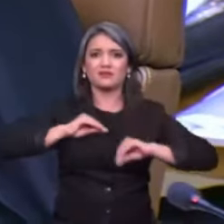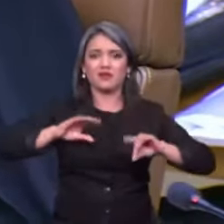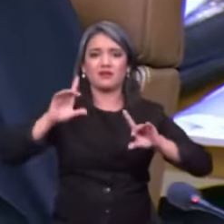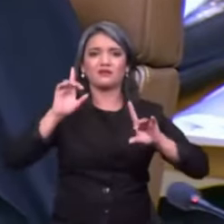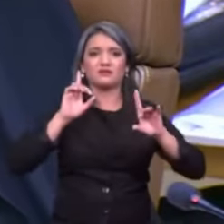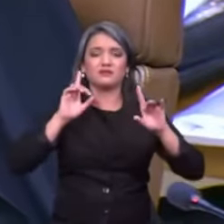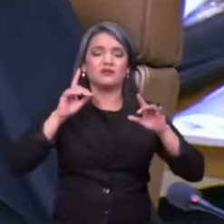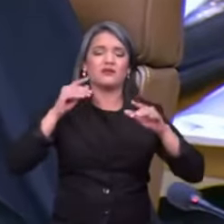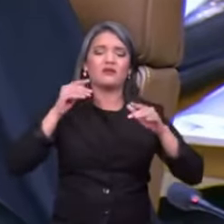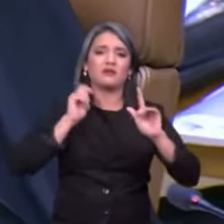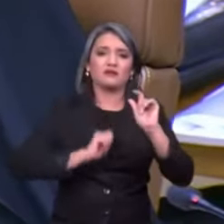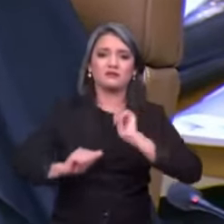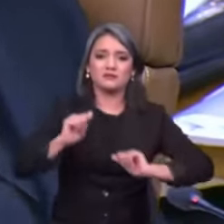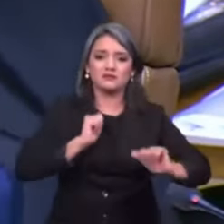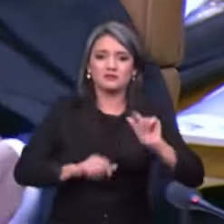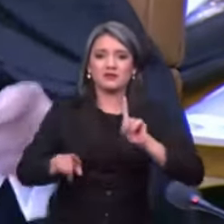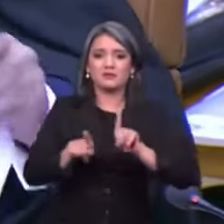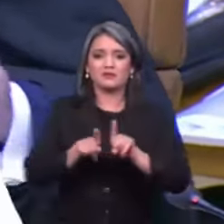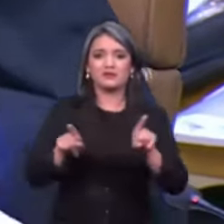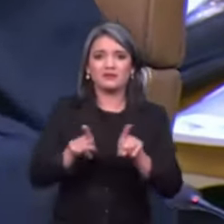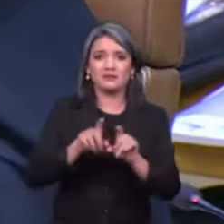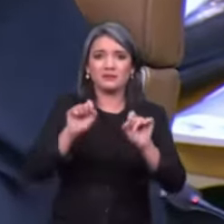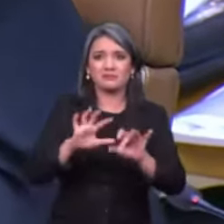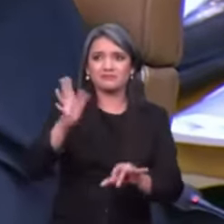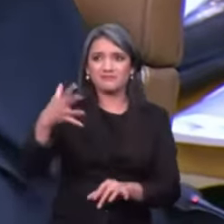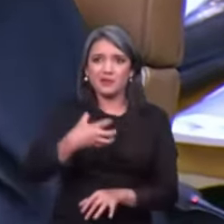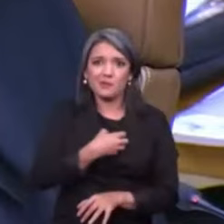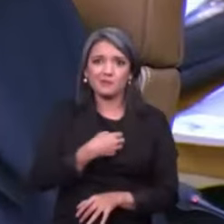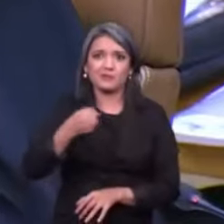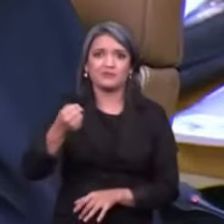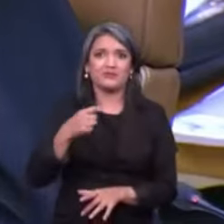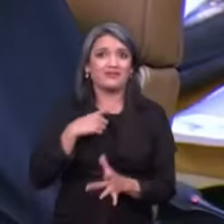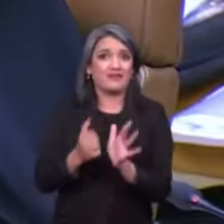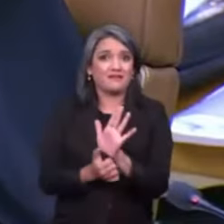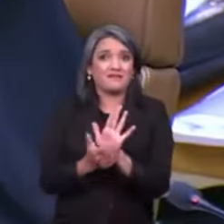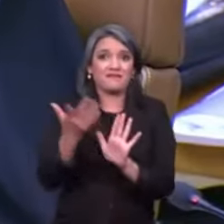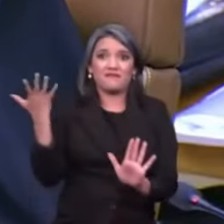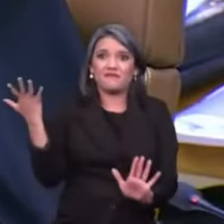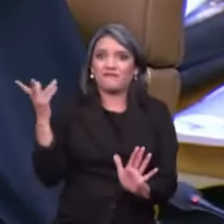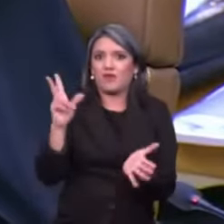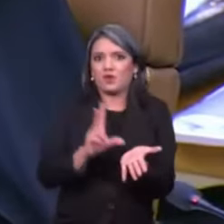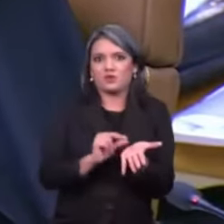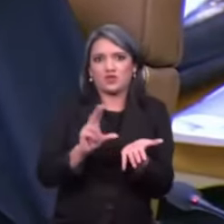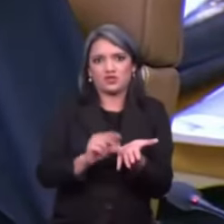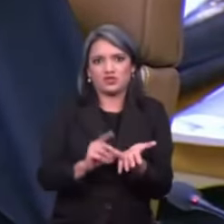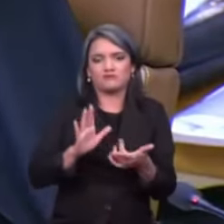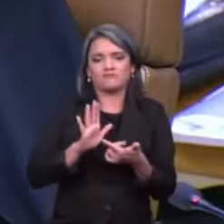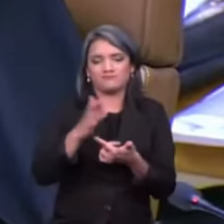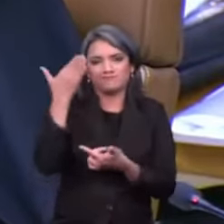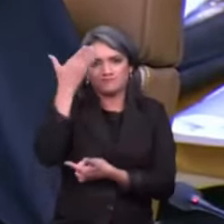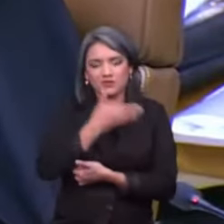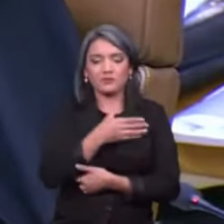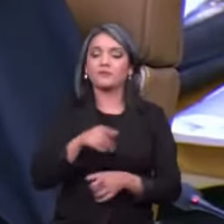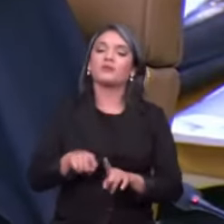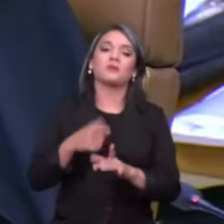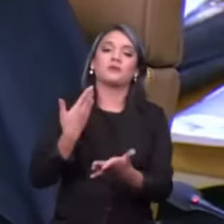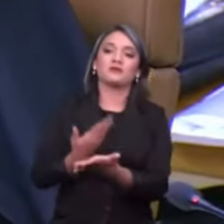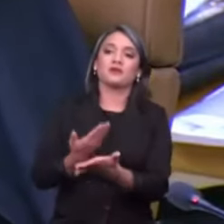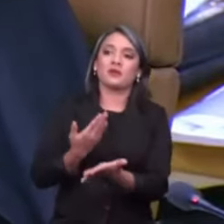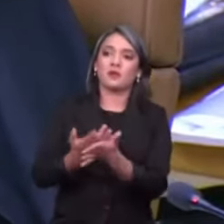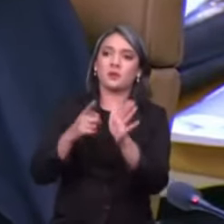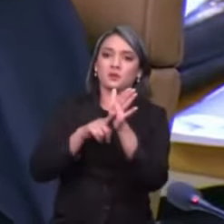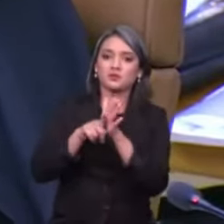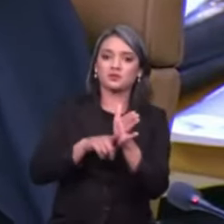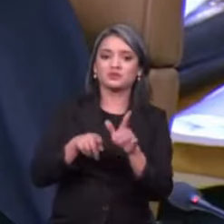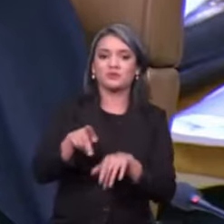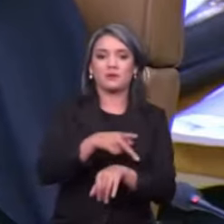suicida. Menciono uma vasta literatura sobre isso. Além disso, um estudo longitudinal realizado com grande amostra populacional da